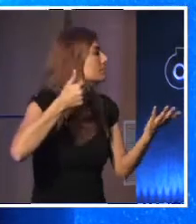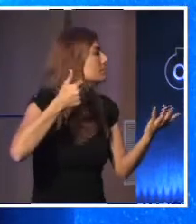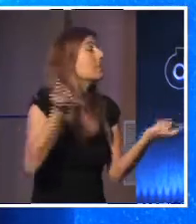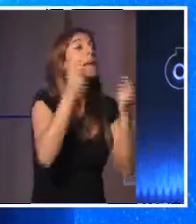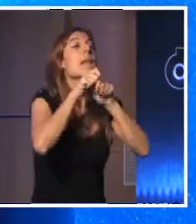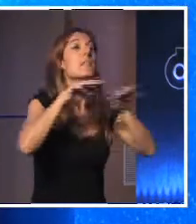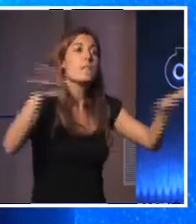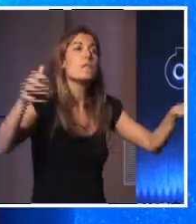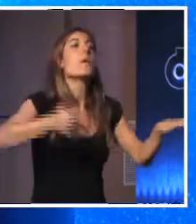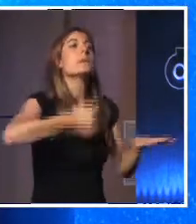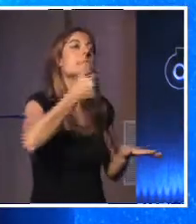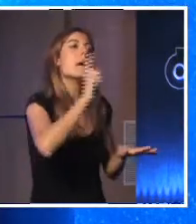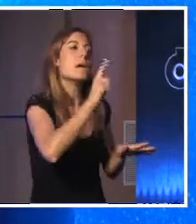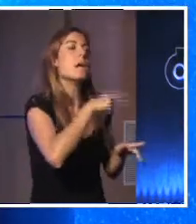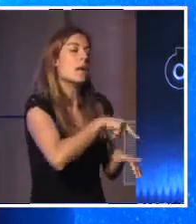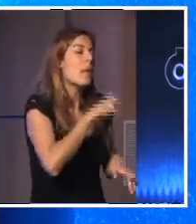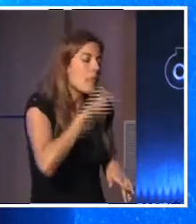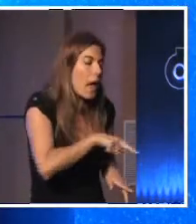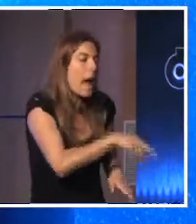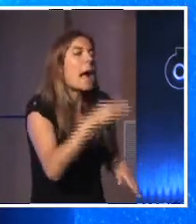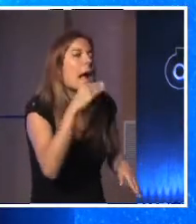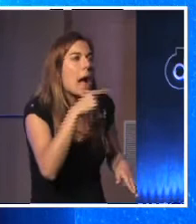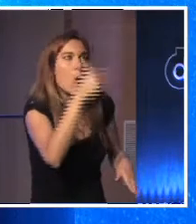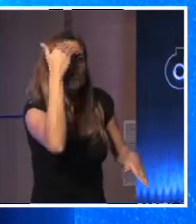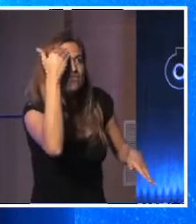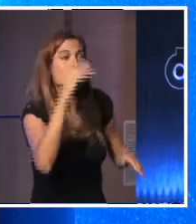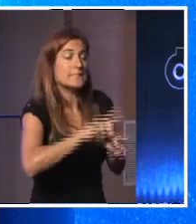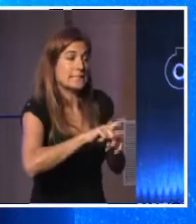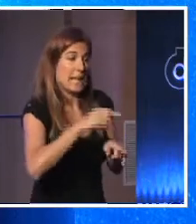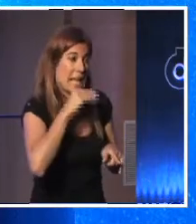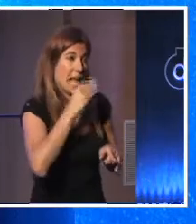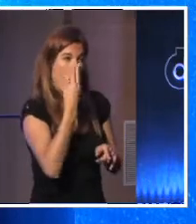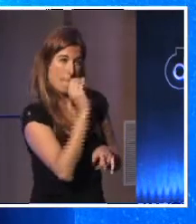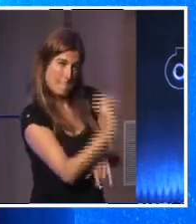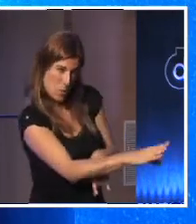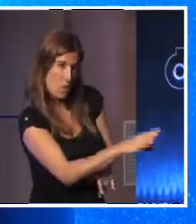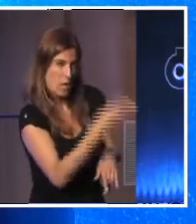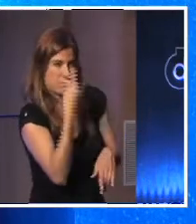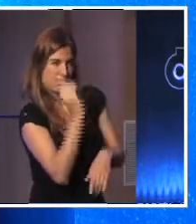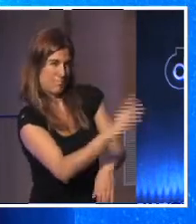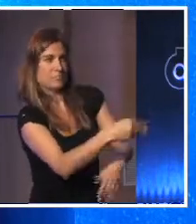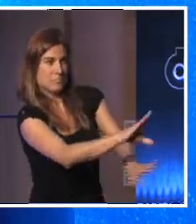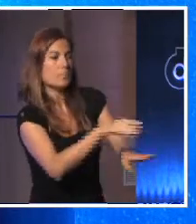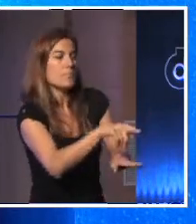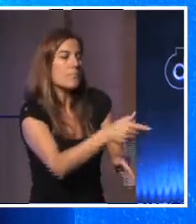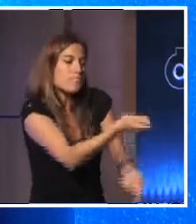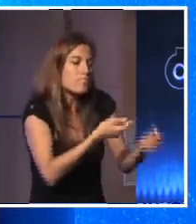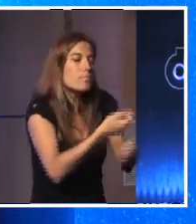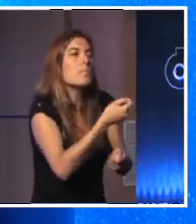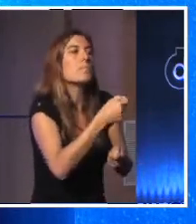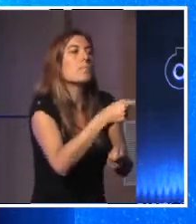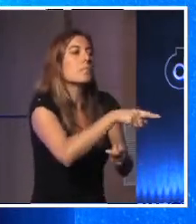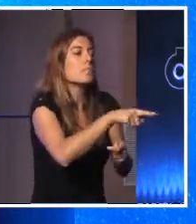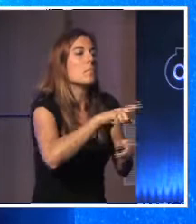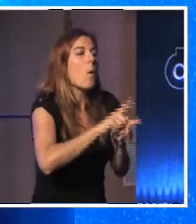É divulgarmos o potencial de um cão abandonado e livrá-lo até de uma